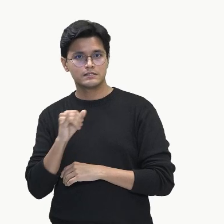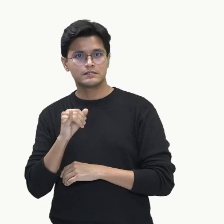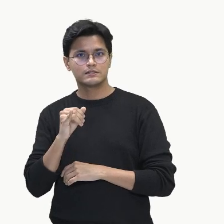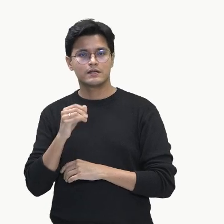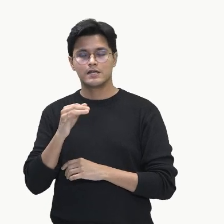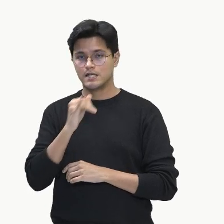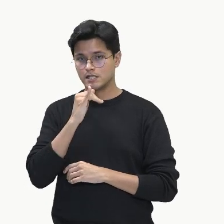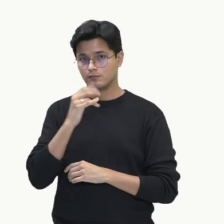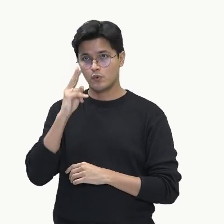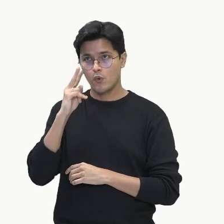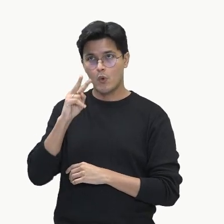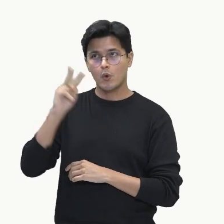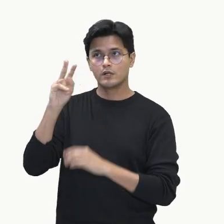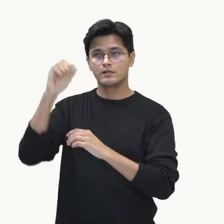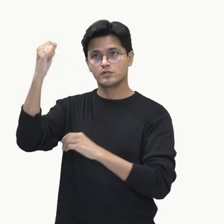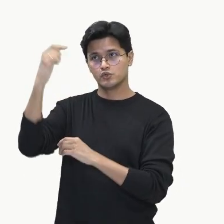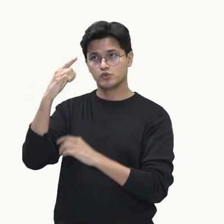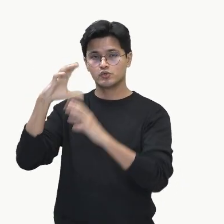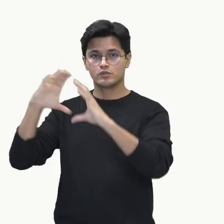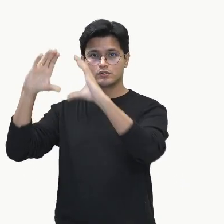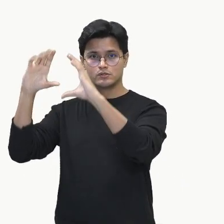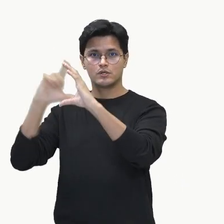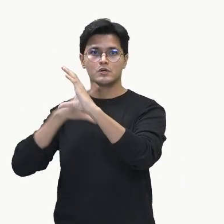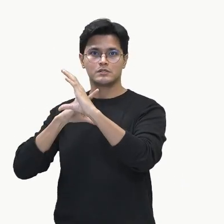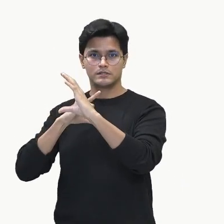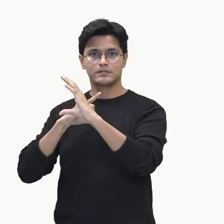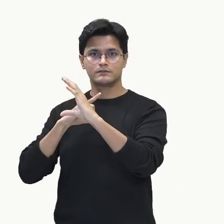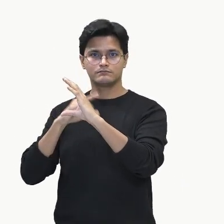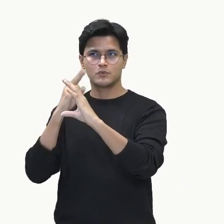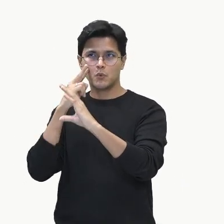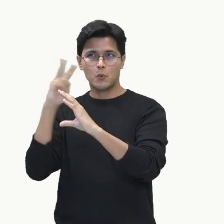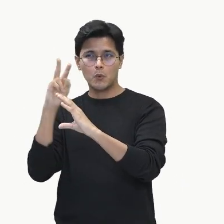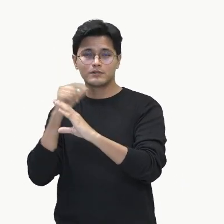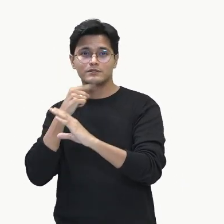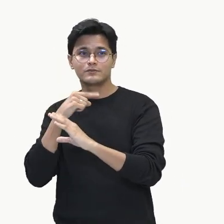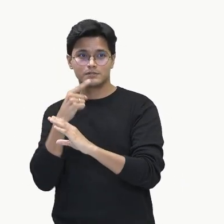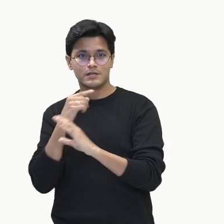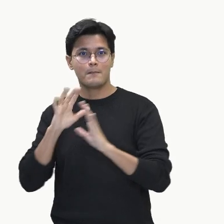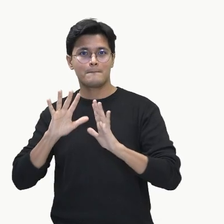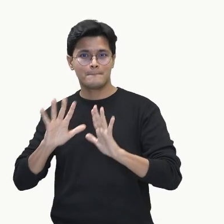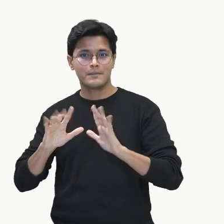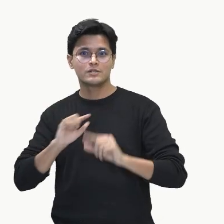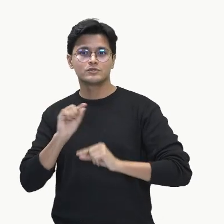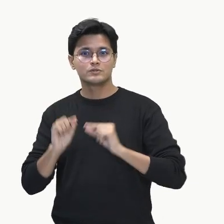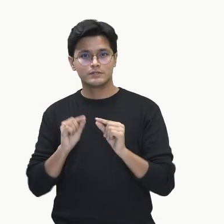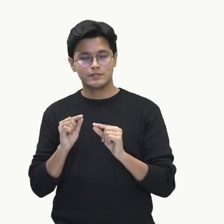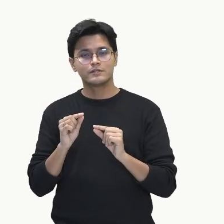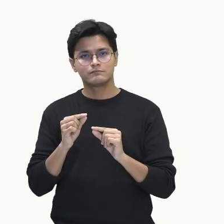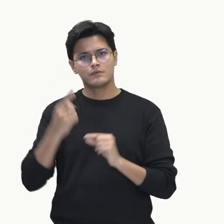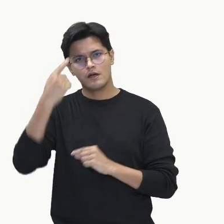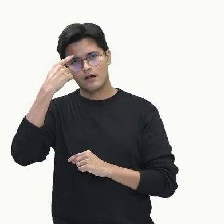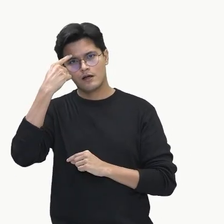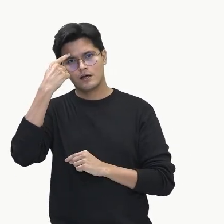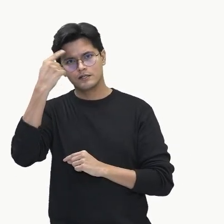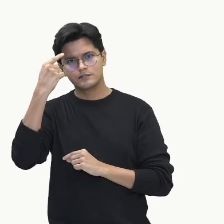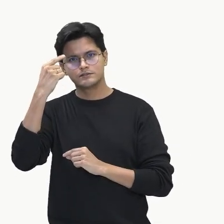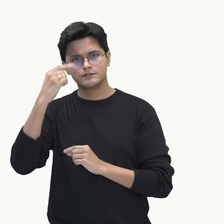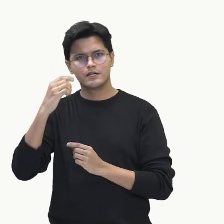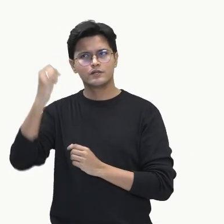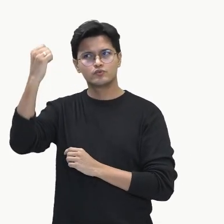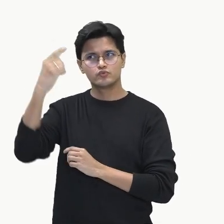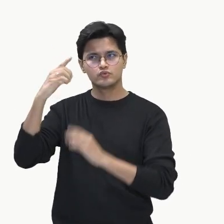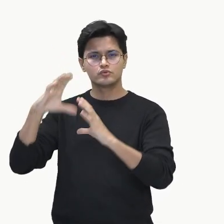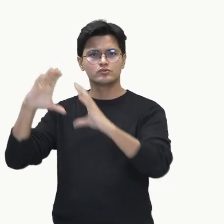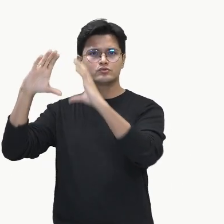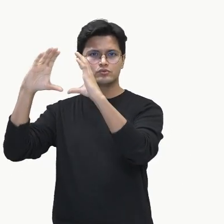baixo, eu tenho uma visão, se eu consigo olhar, né? Eu nem consigo olhar para o sol, né? Mas a ideia que a gente tem do sol, a ideia que a